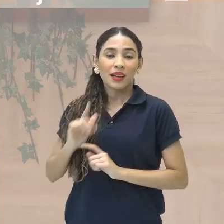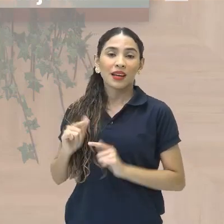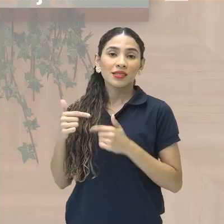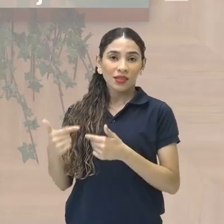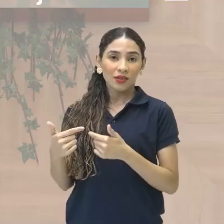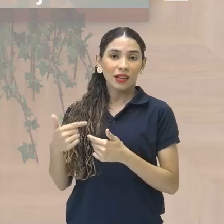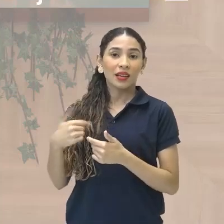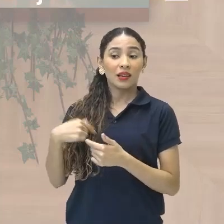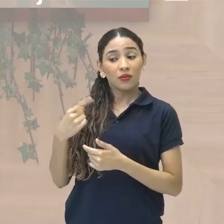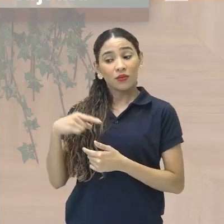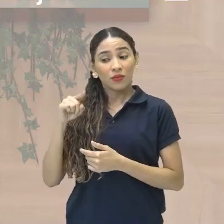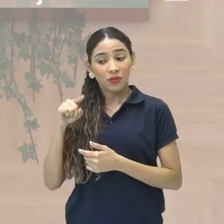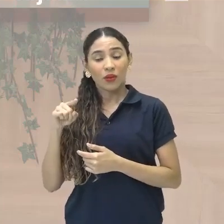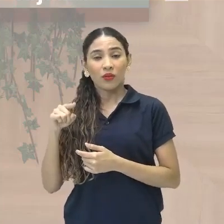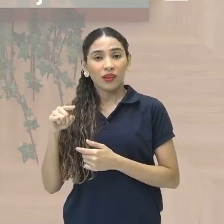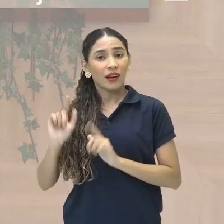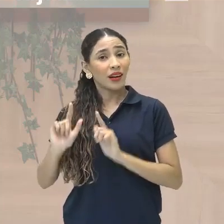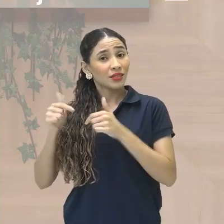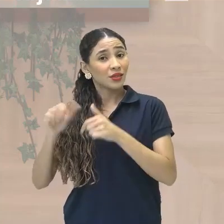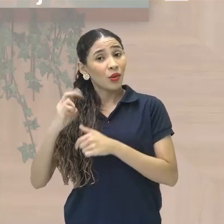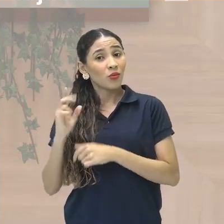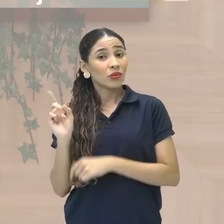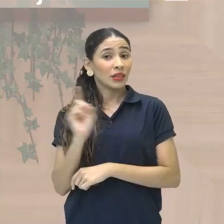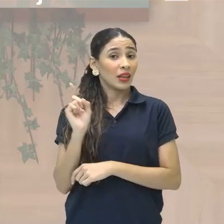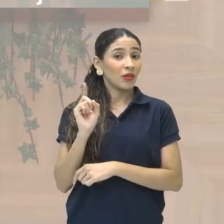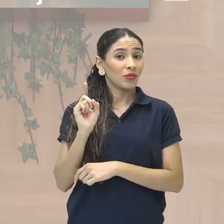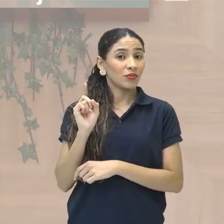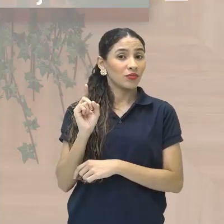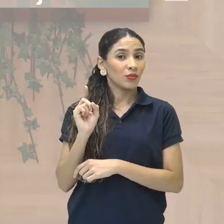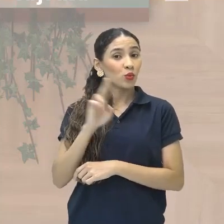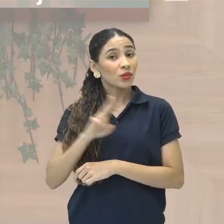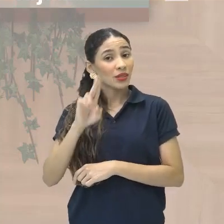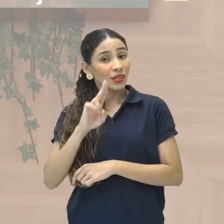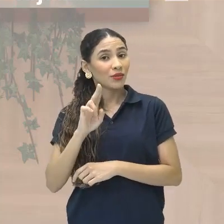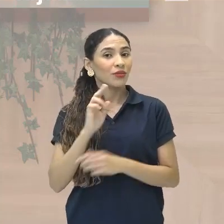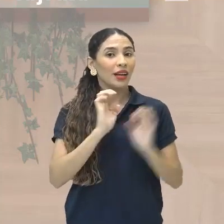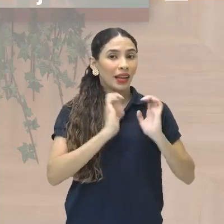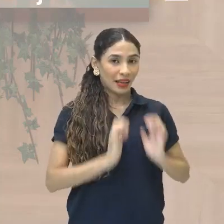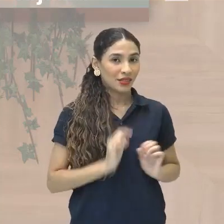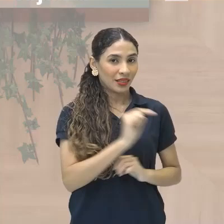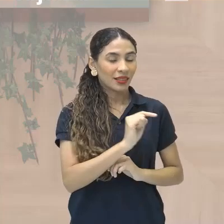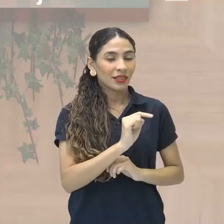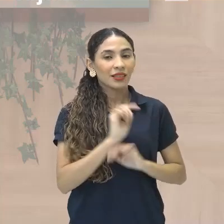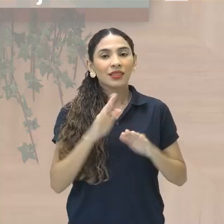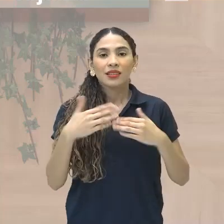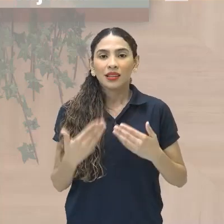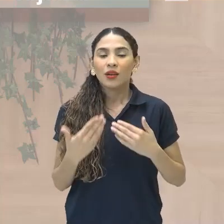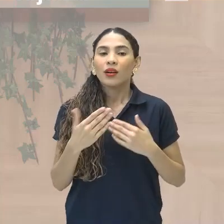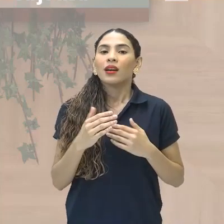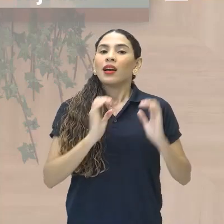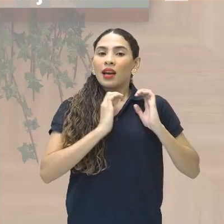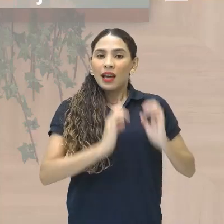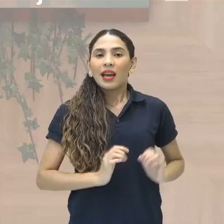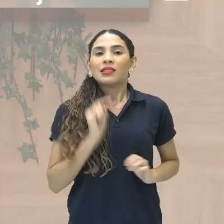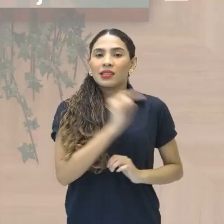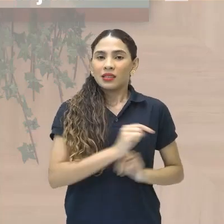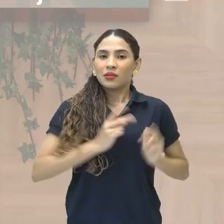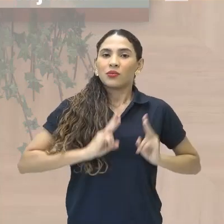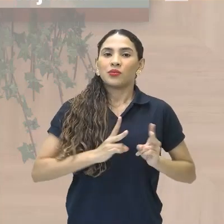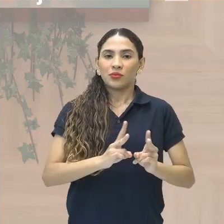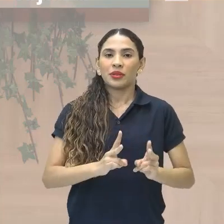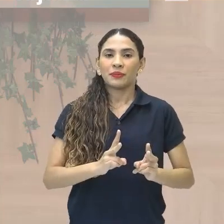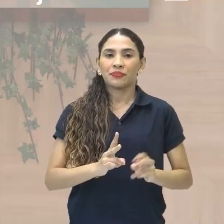ação. Eu vou agir ou não de acordo com a ética, tá? Nesse sentido, a ética ela é